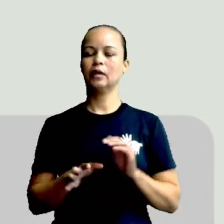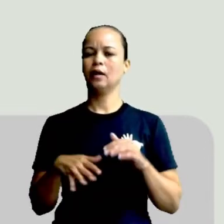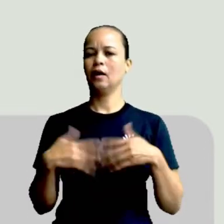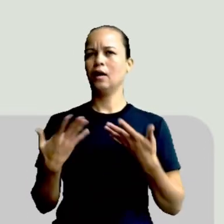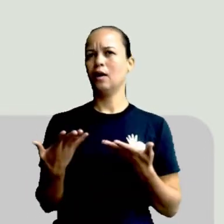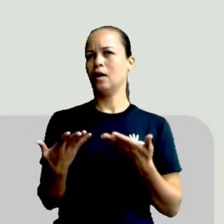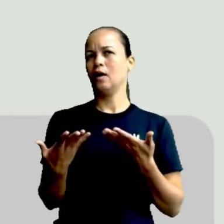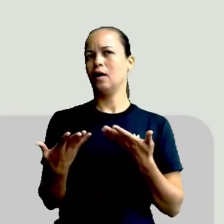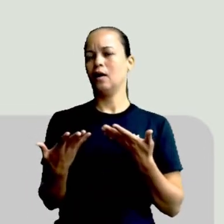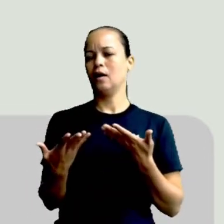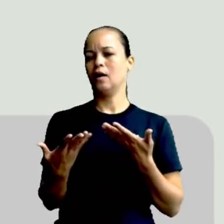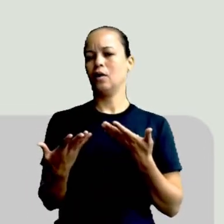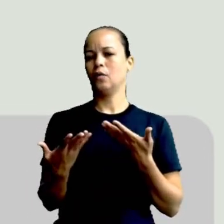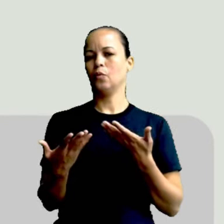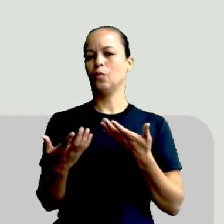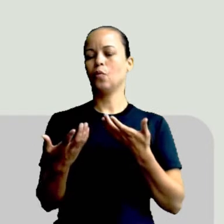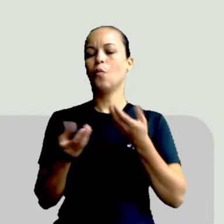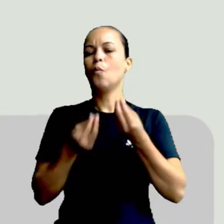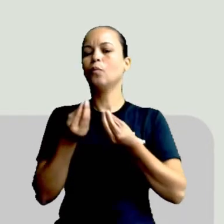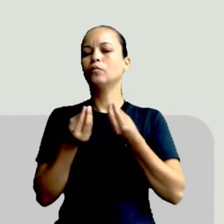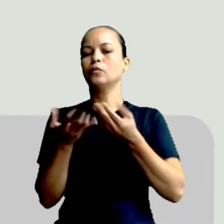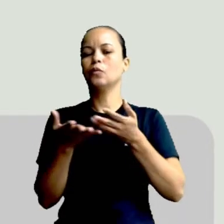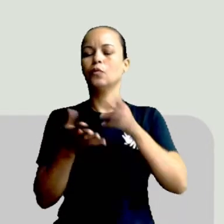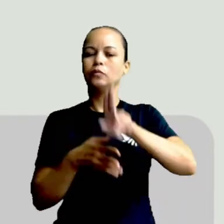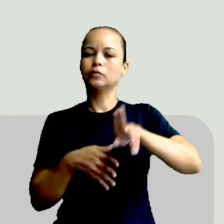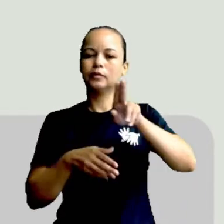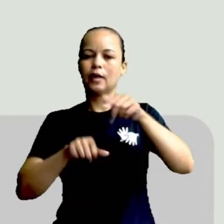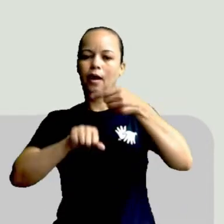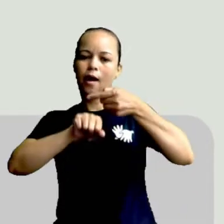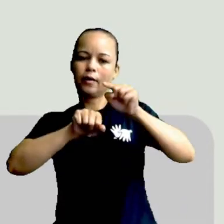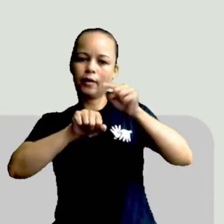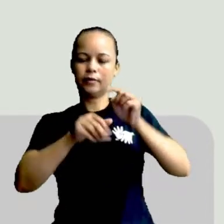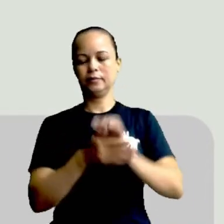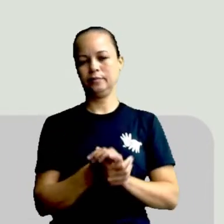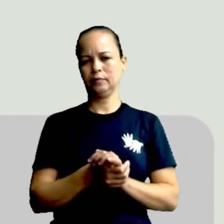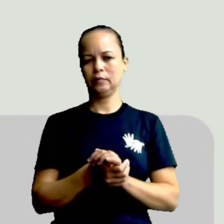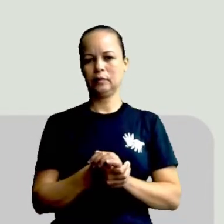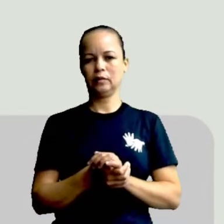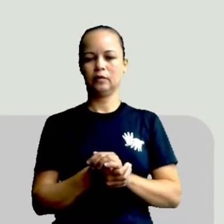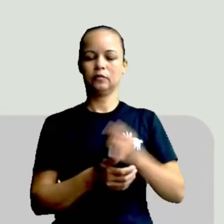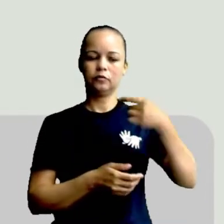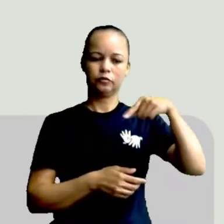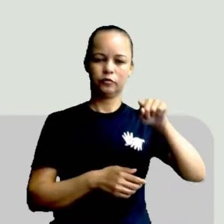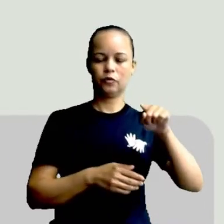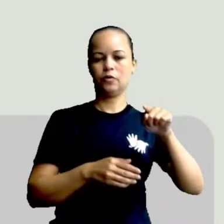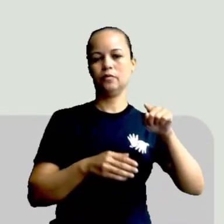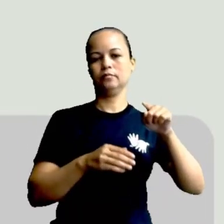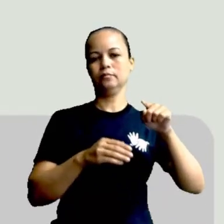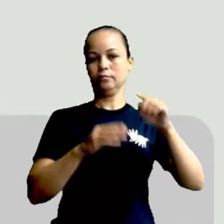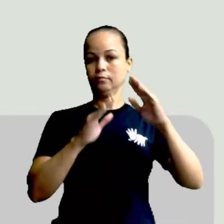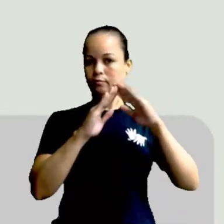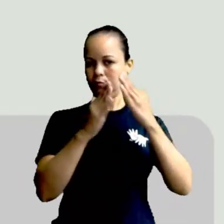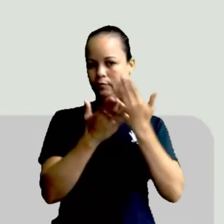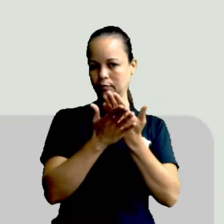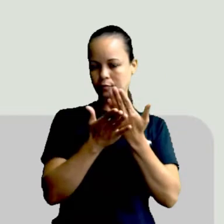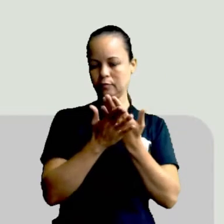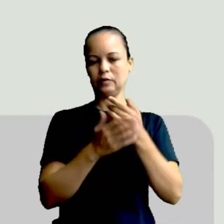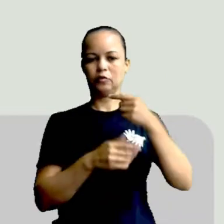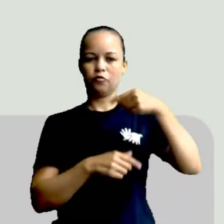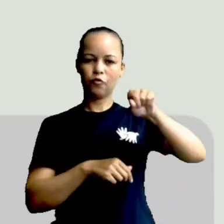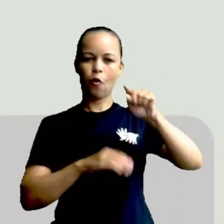usar a crase vou à escola vou à escola com Crazy